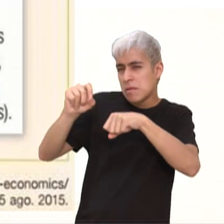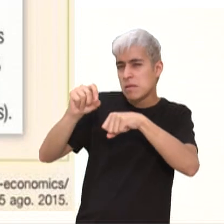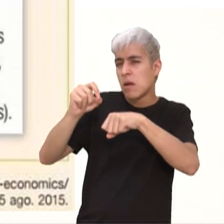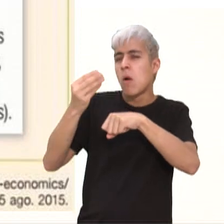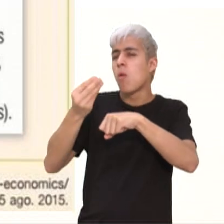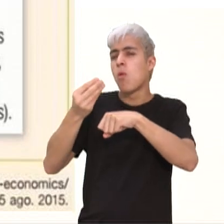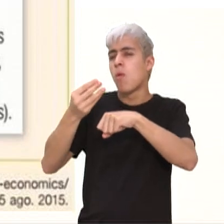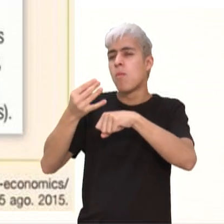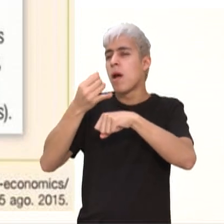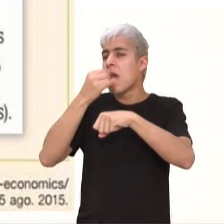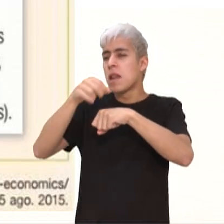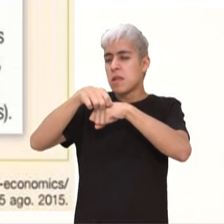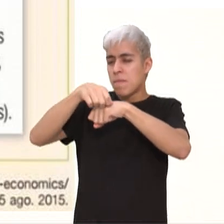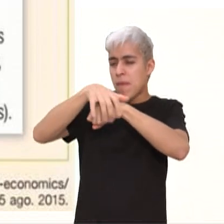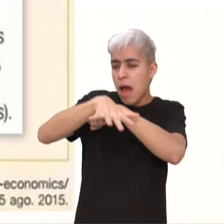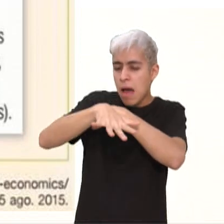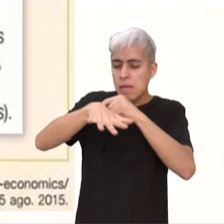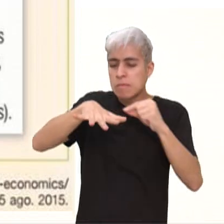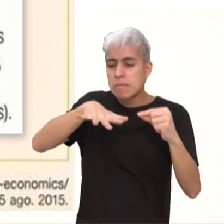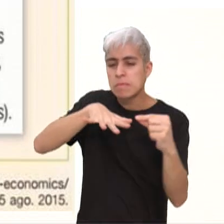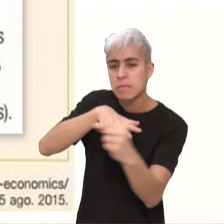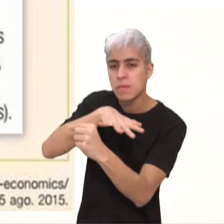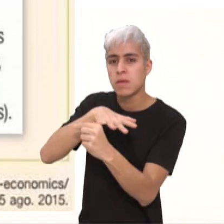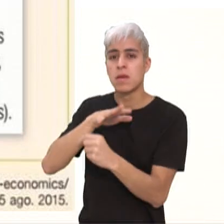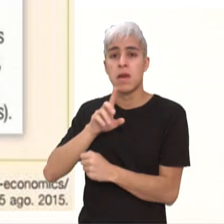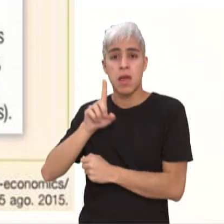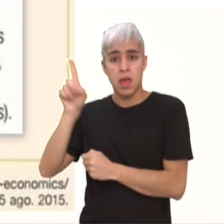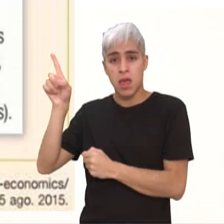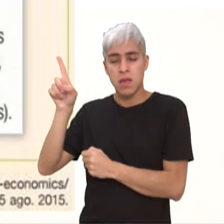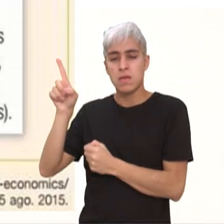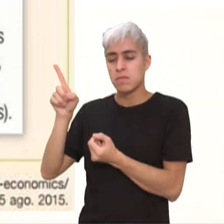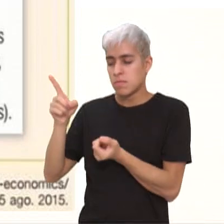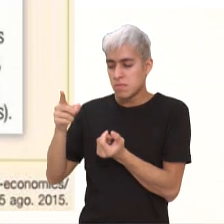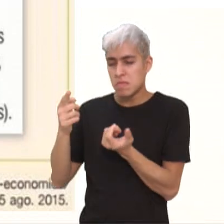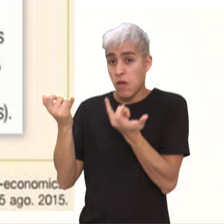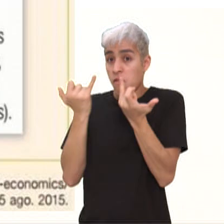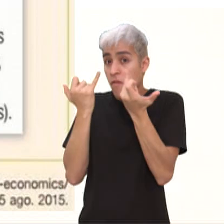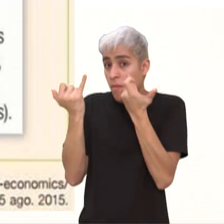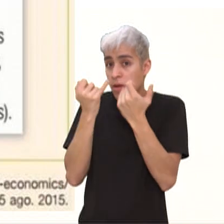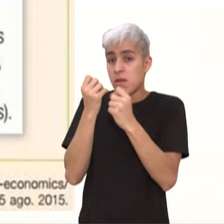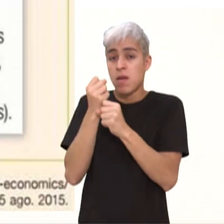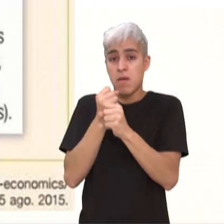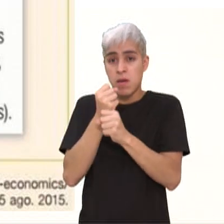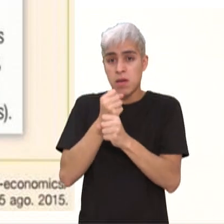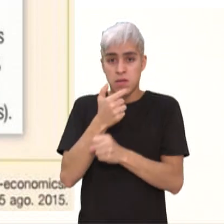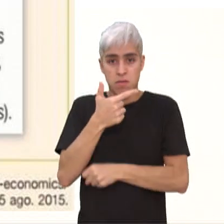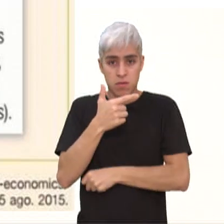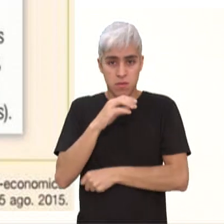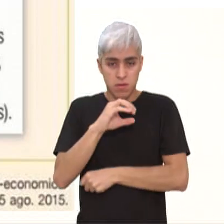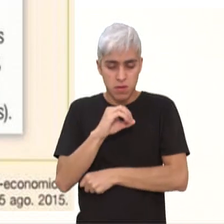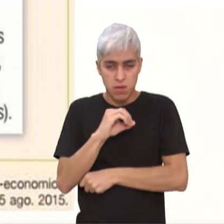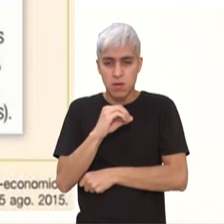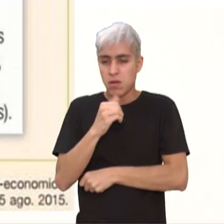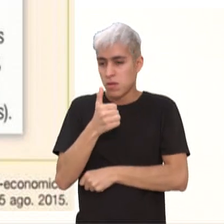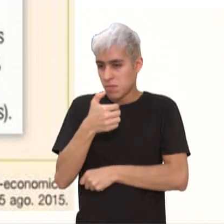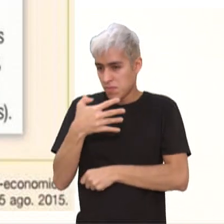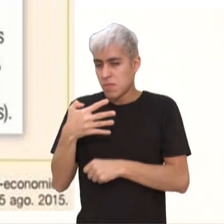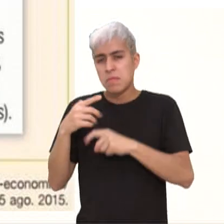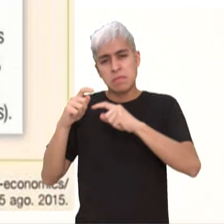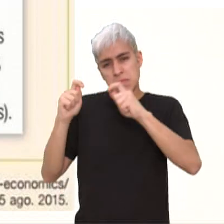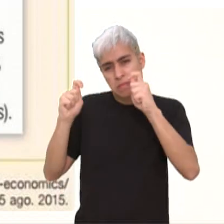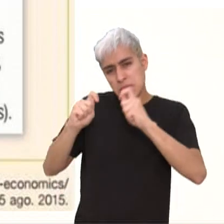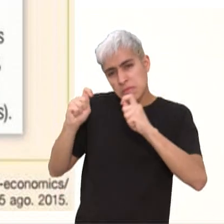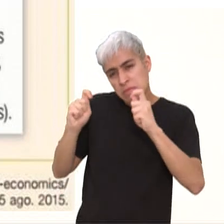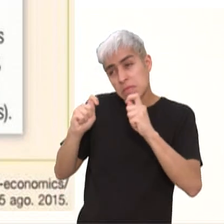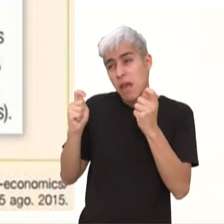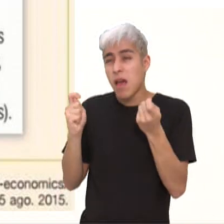Esse dado aqui, obviamente, é um dado de 2014, né? Então é um dado que podemos até